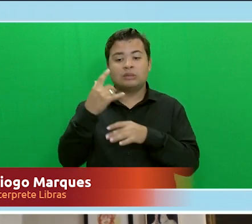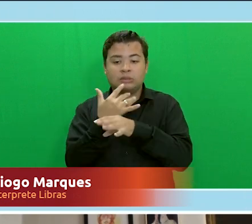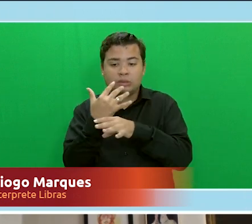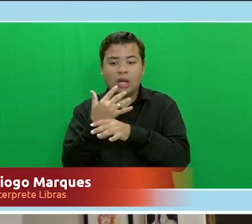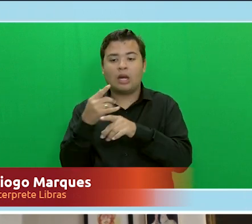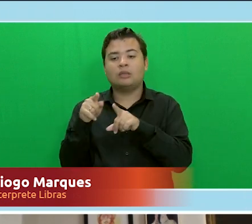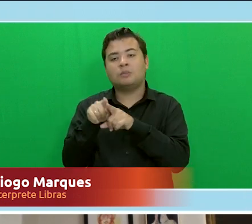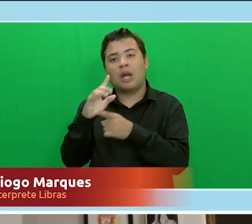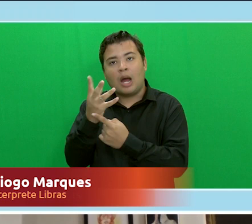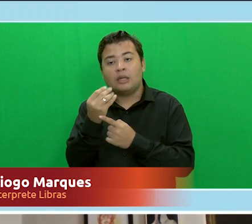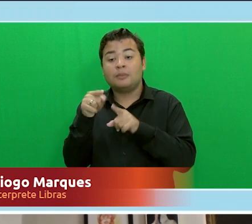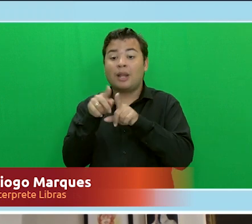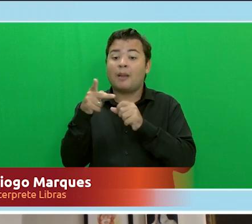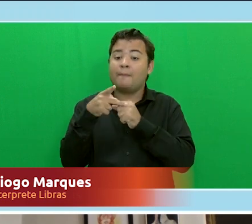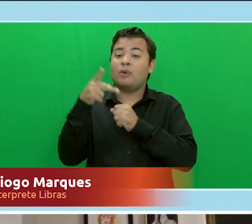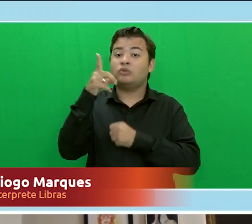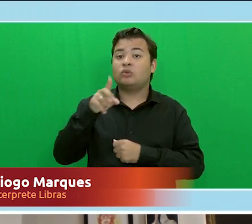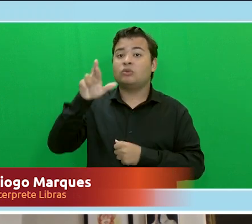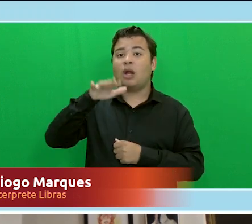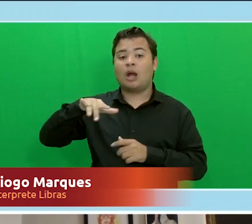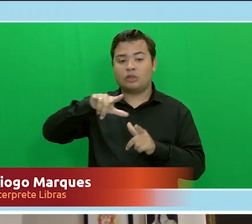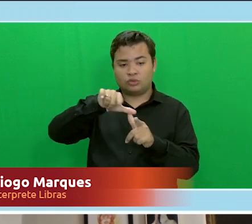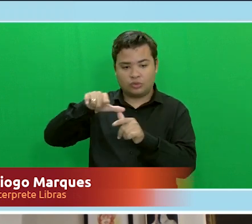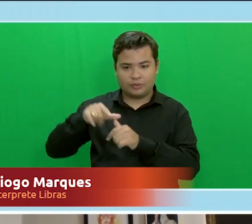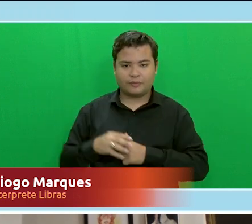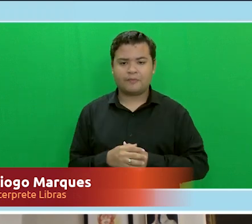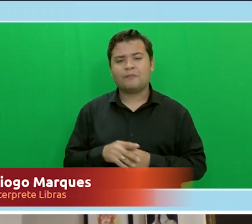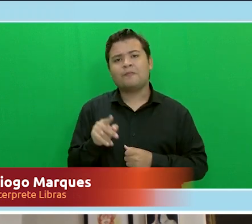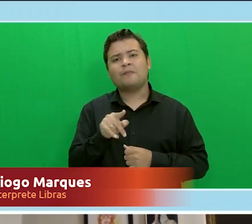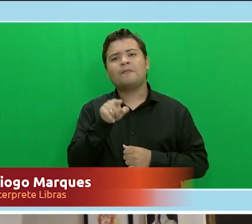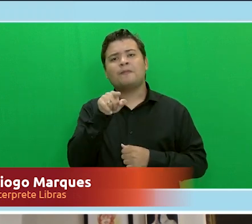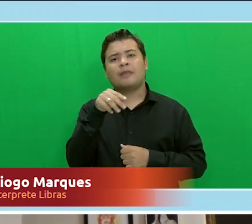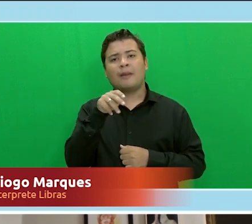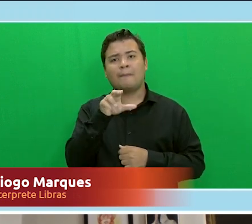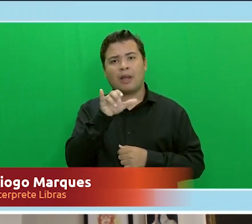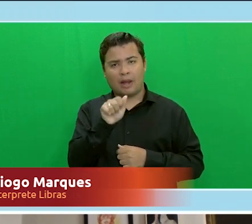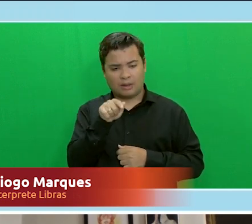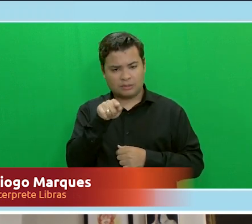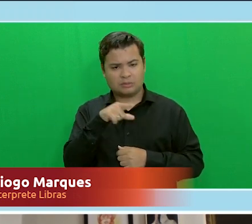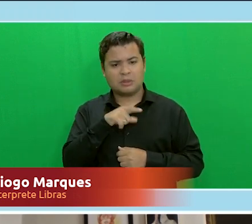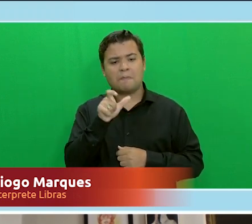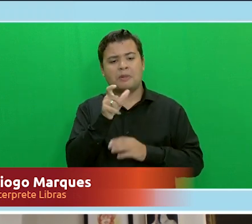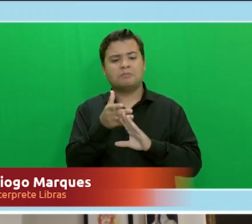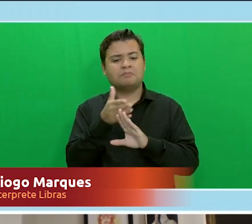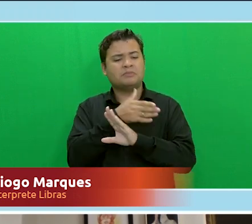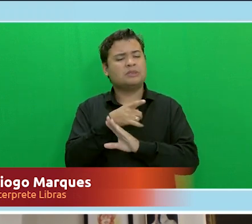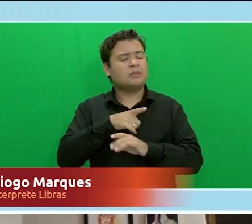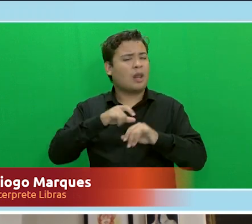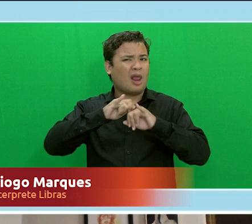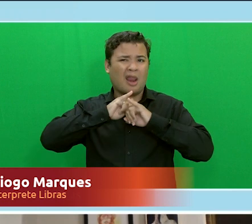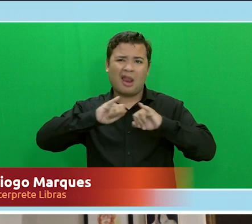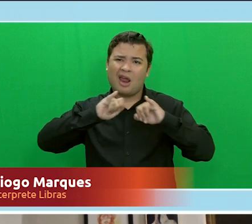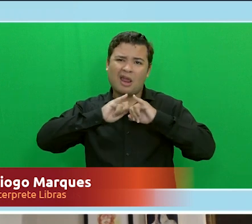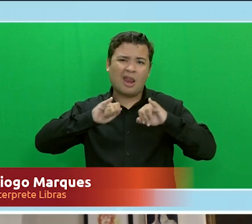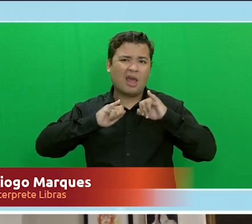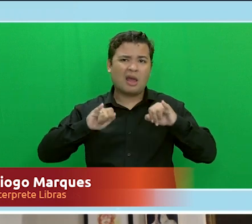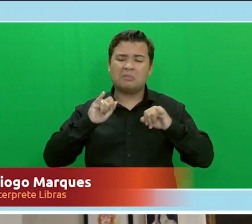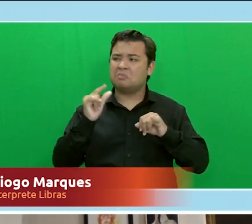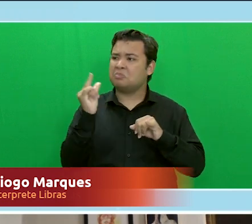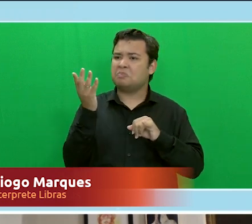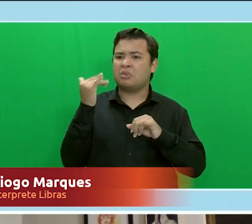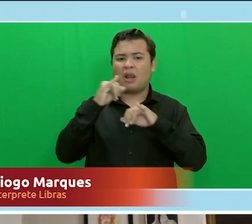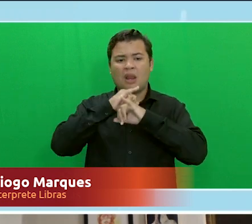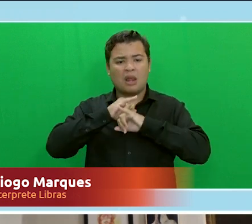Geografia. Professora Márcia, tem uma palavra que recentemente ficou conhecida, um